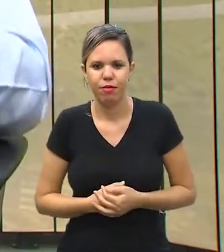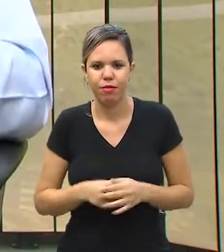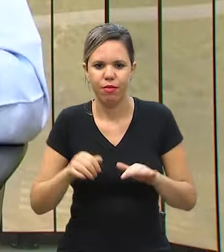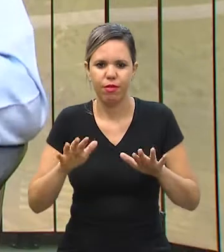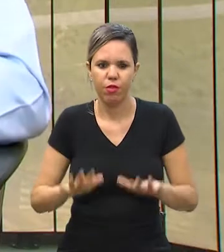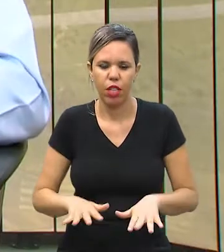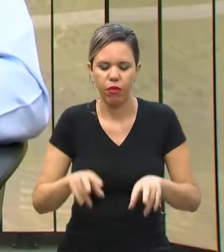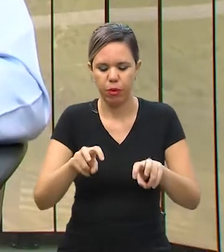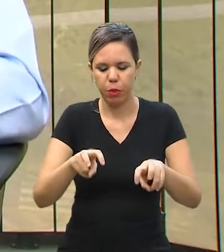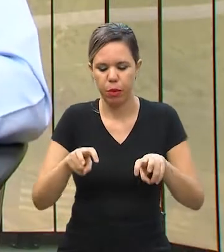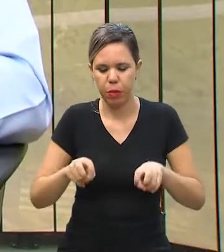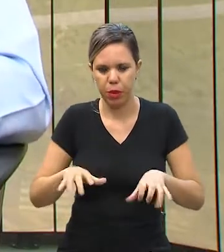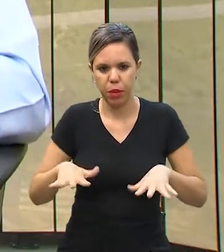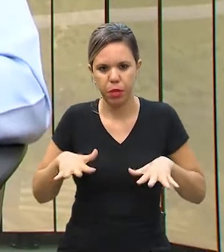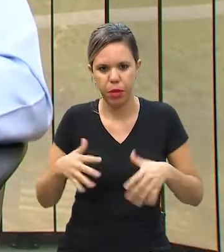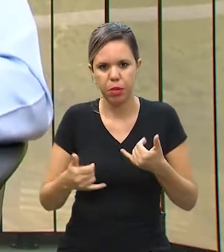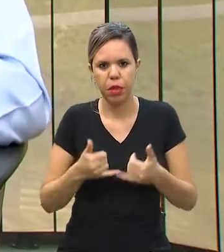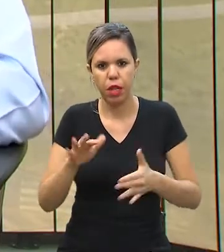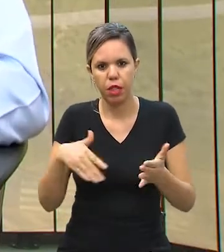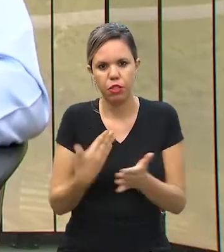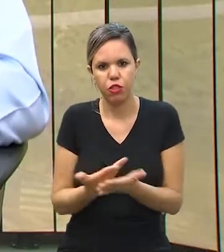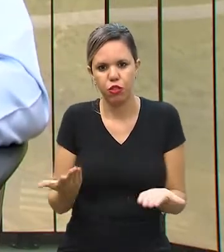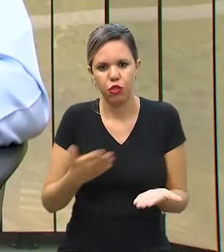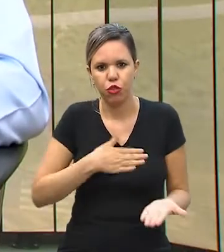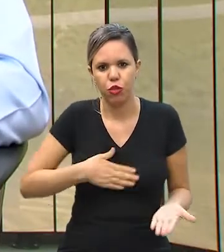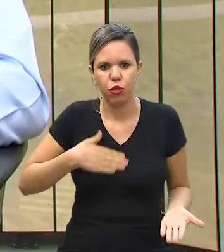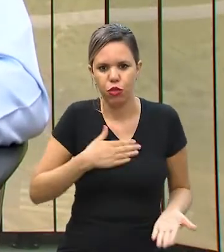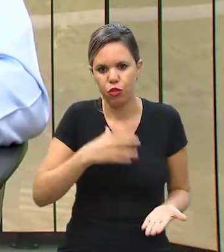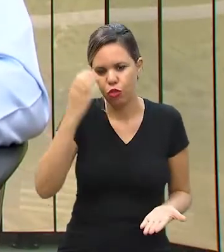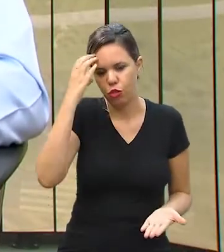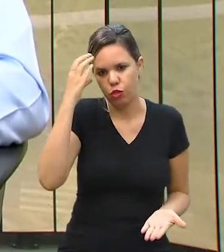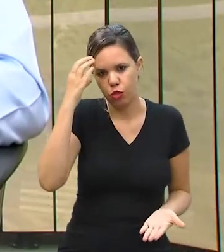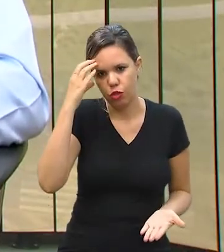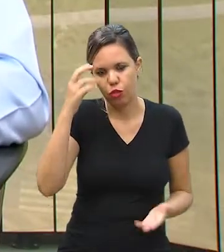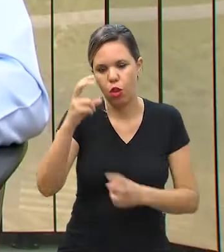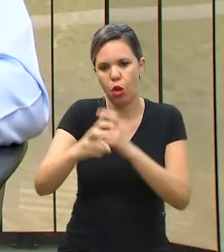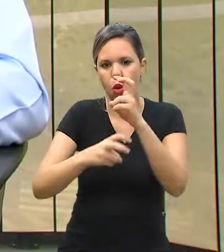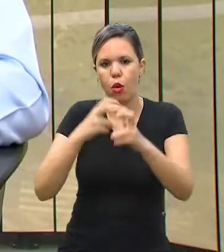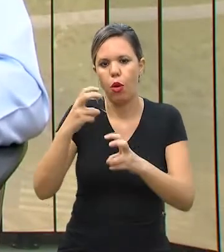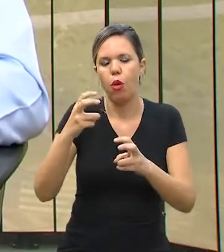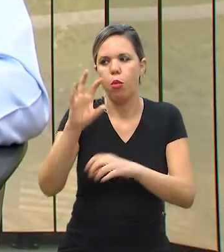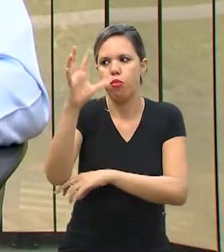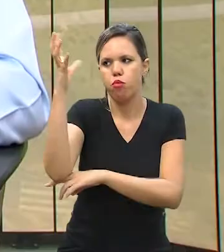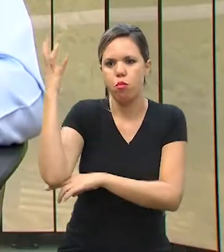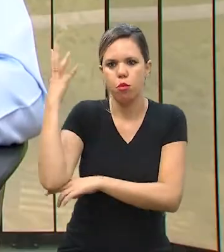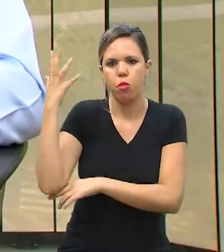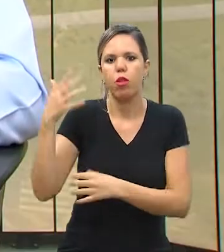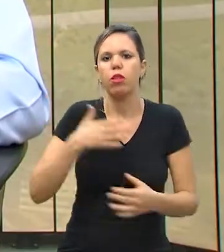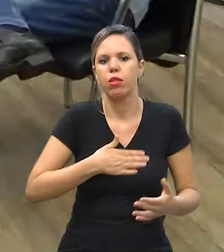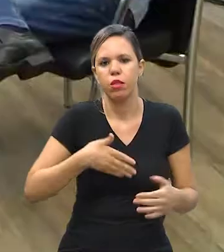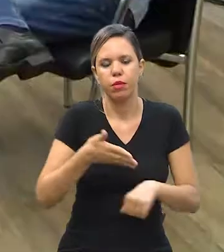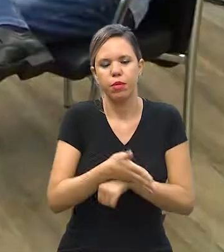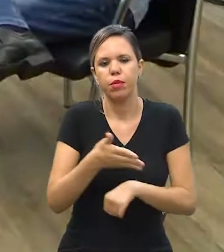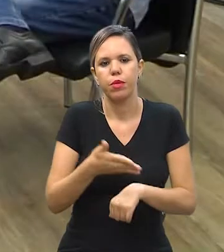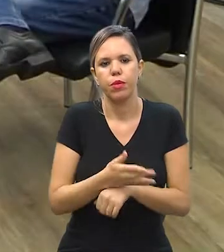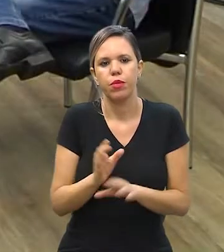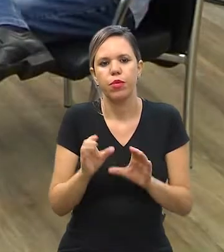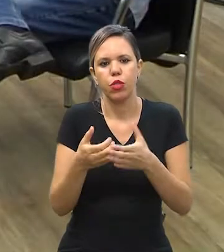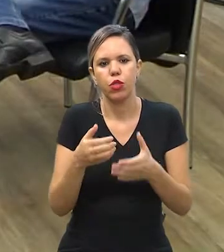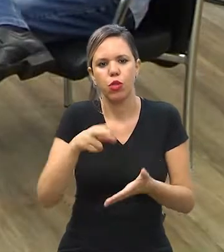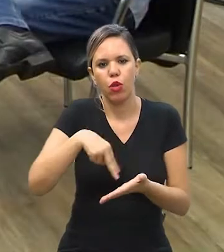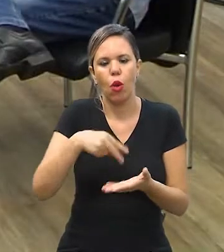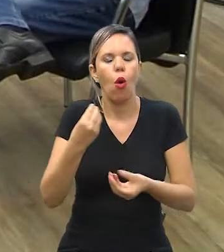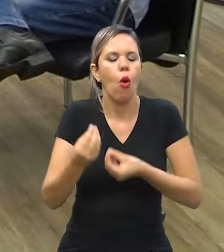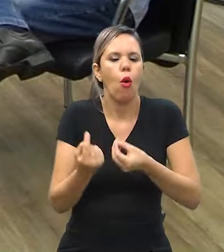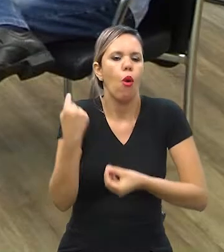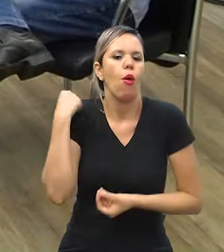naquele espaço ali fazendo. E até hoje eu gosto do Taquaral, gosto do Bosque, entendeu? Eu gosto desses lugares. E esse grupo de dança, como